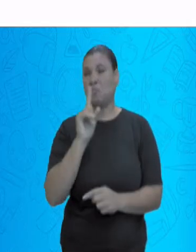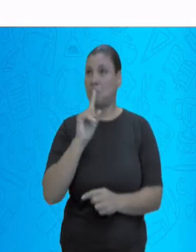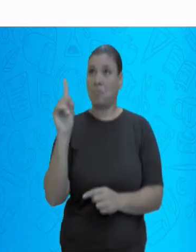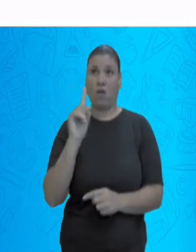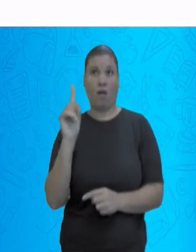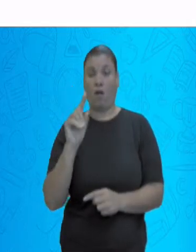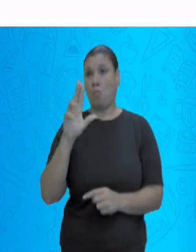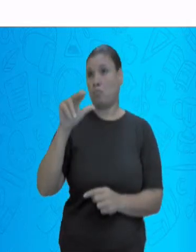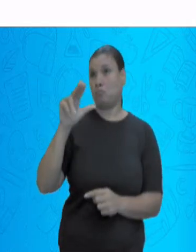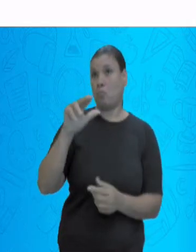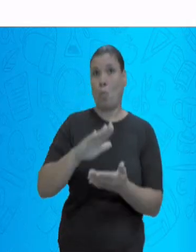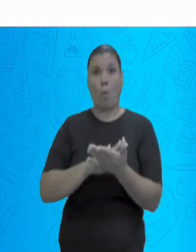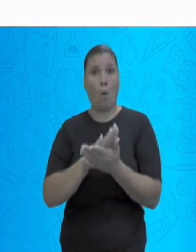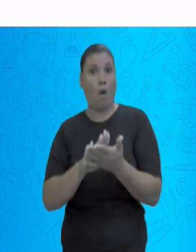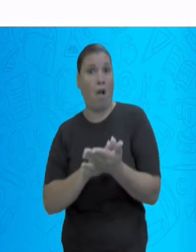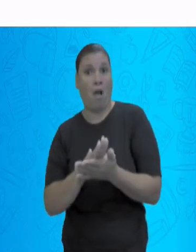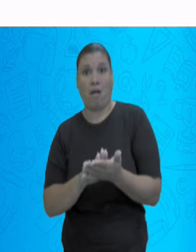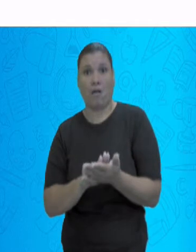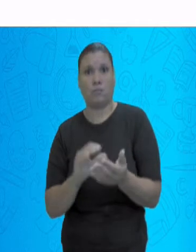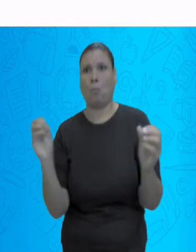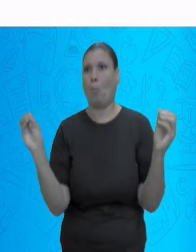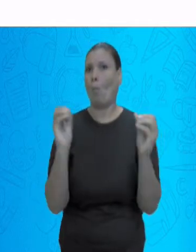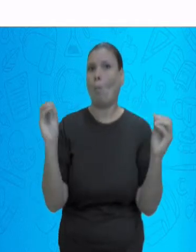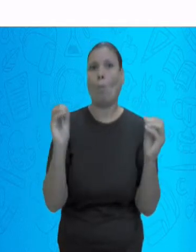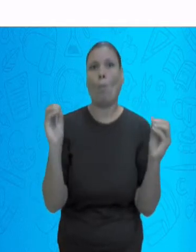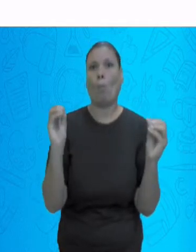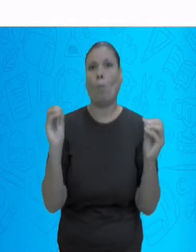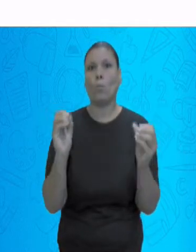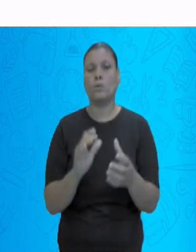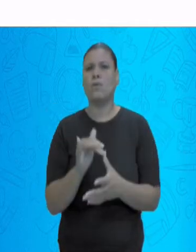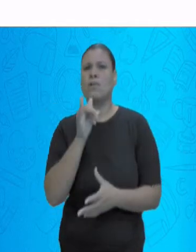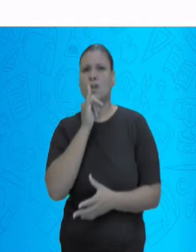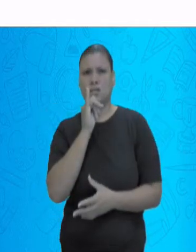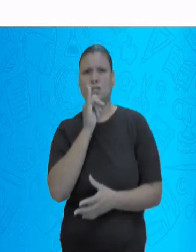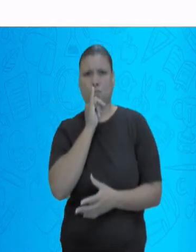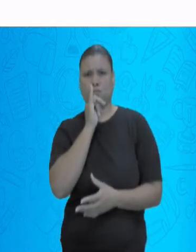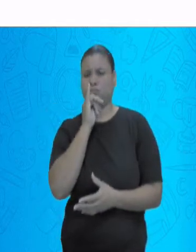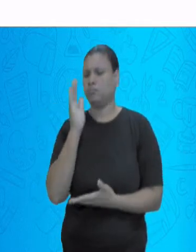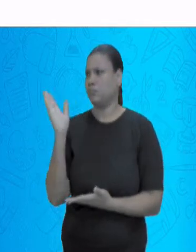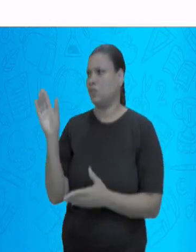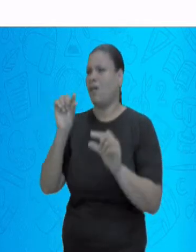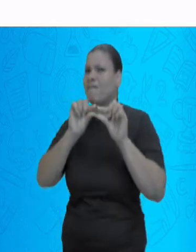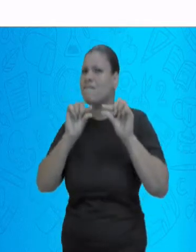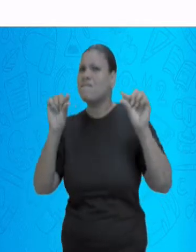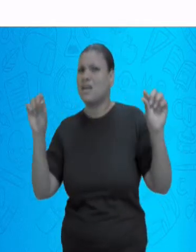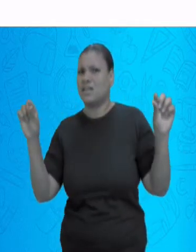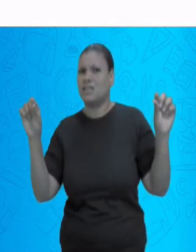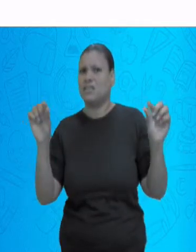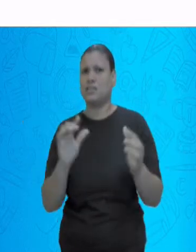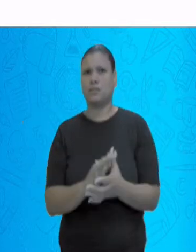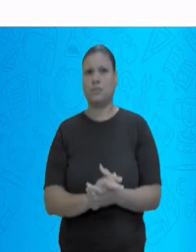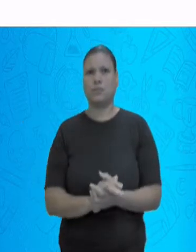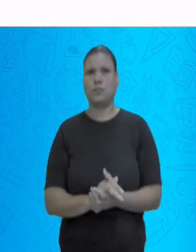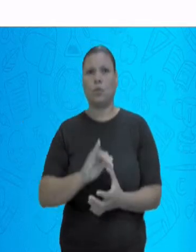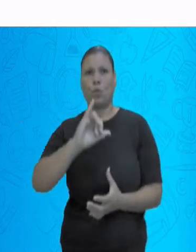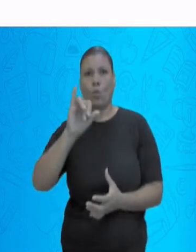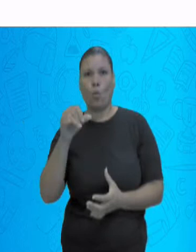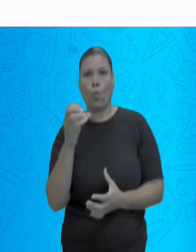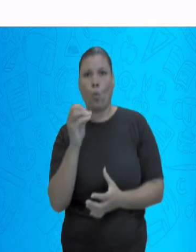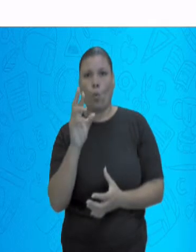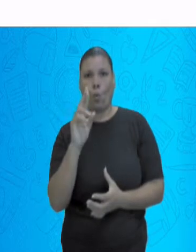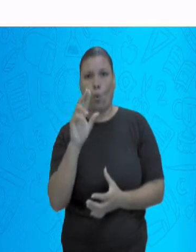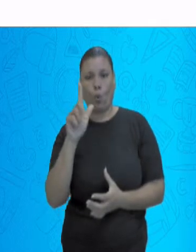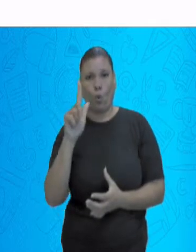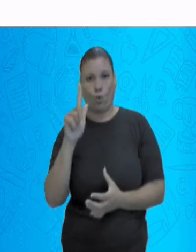etc. Jorge não o encontrou no mercado. O O antecede o